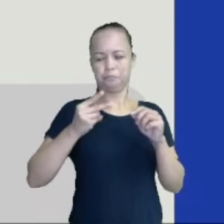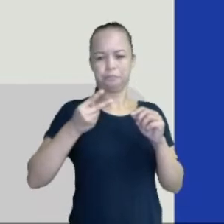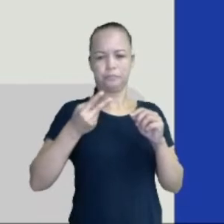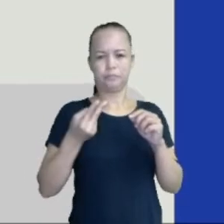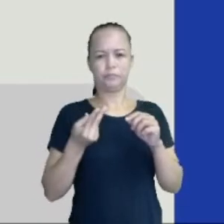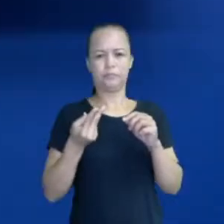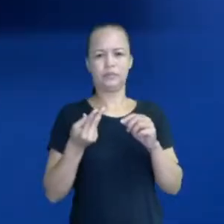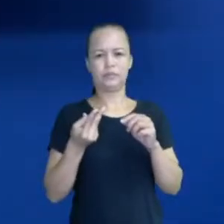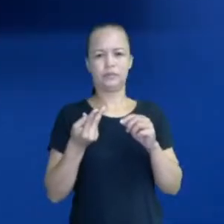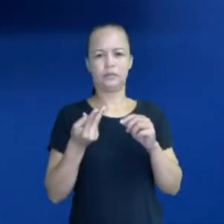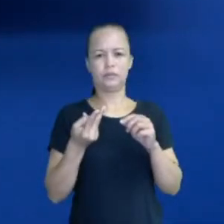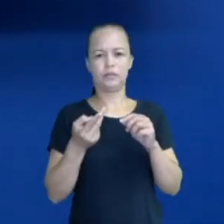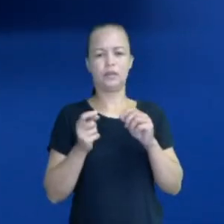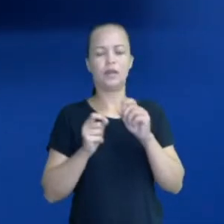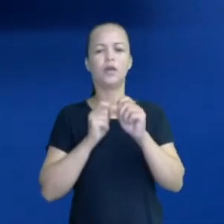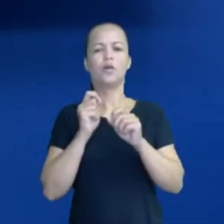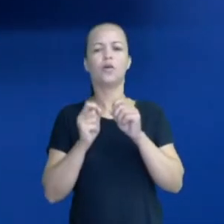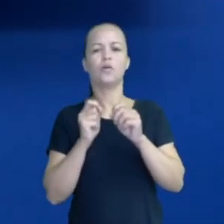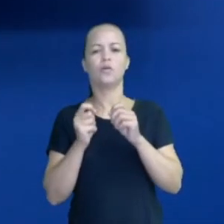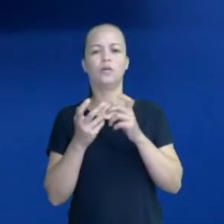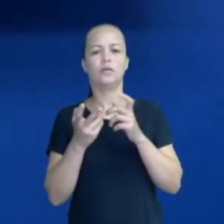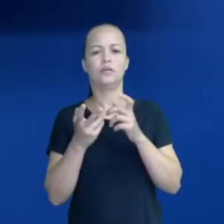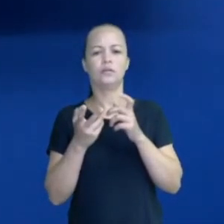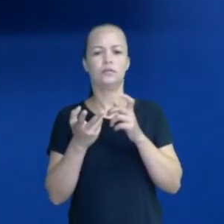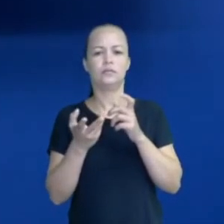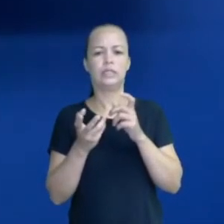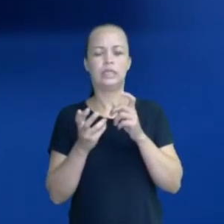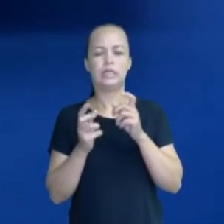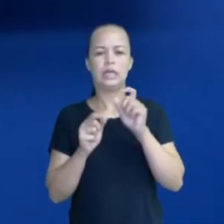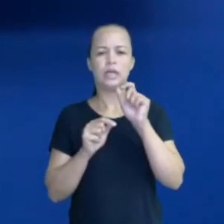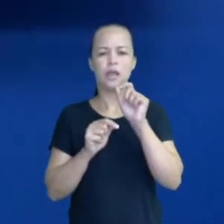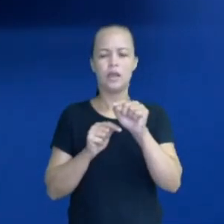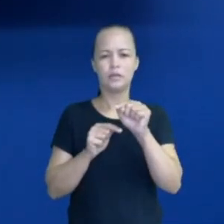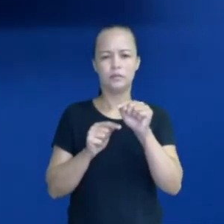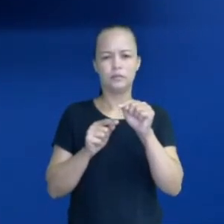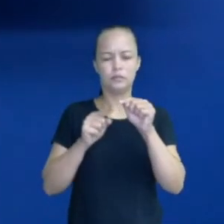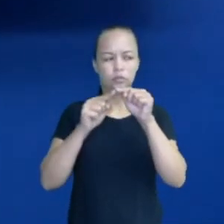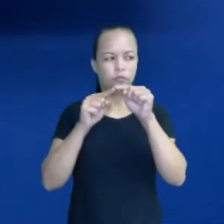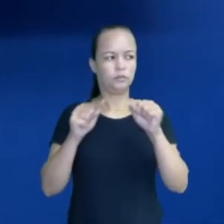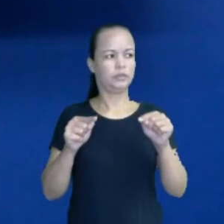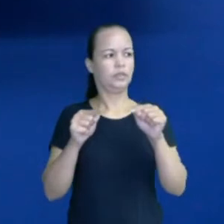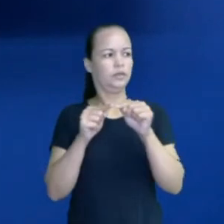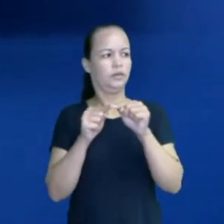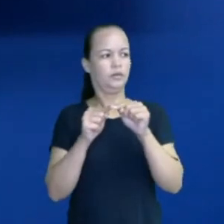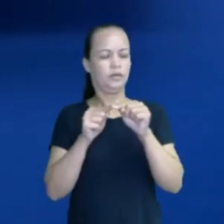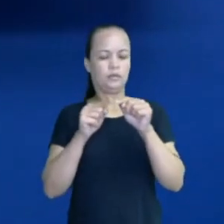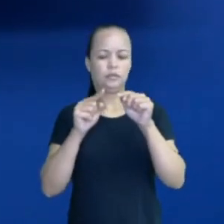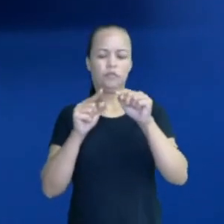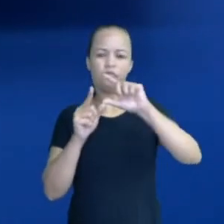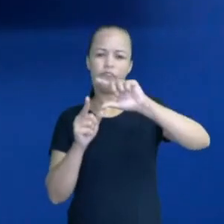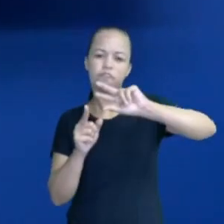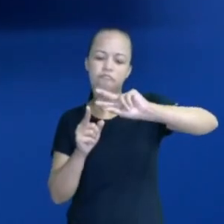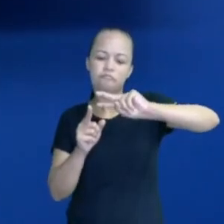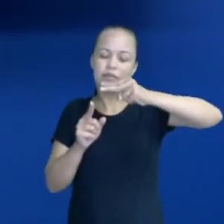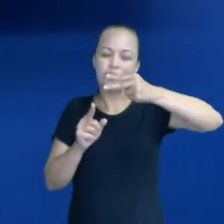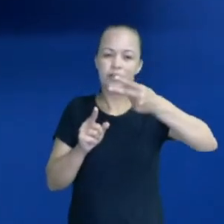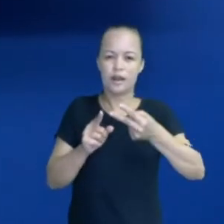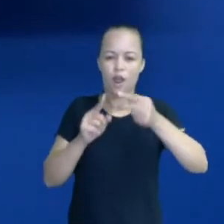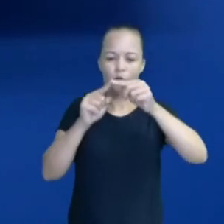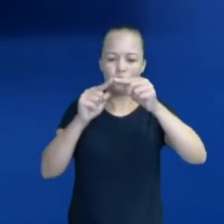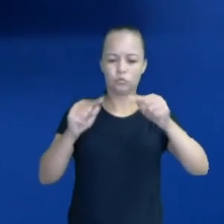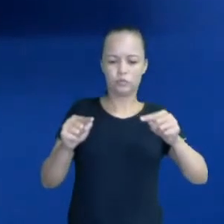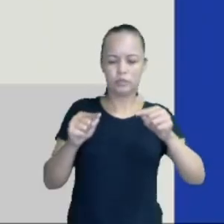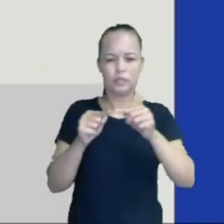aqui? É esse aqui, ó. Presta atenção em mim. Esse aqui é esse ângulo aqui. Se eu virar ele, ele torna